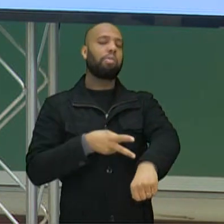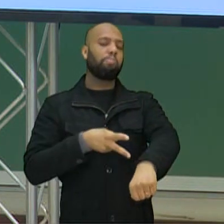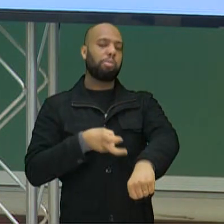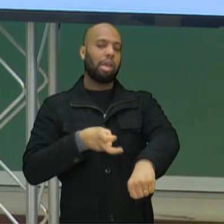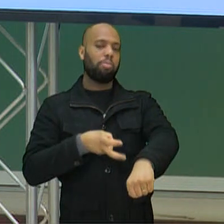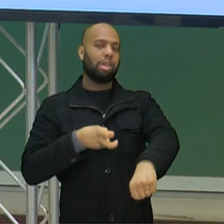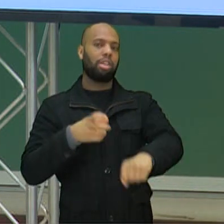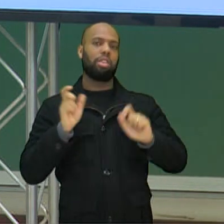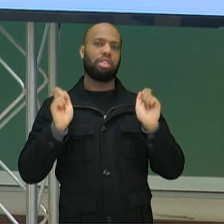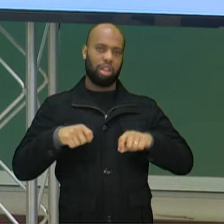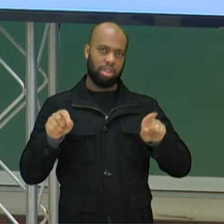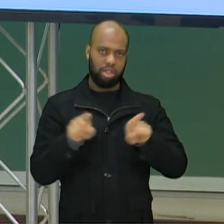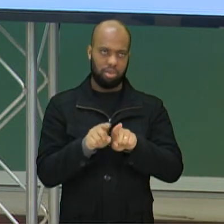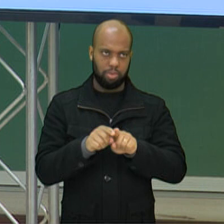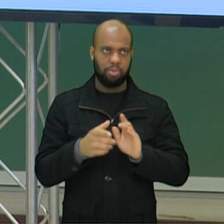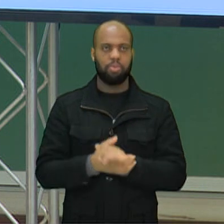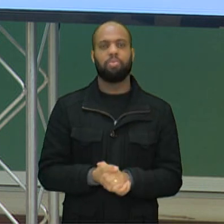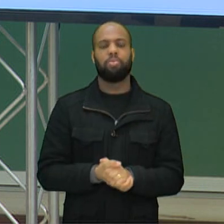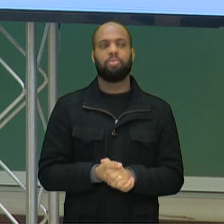mensurar essa frequência.